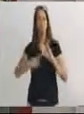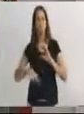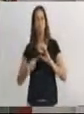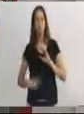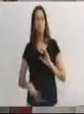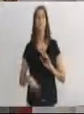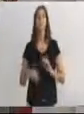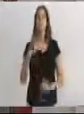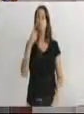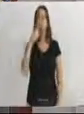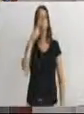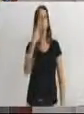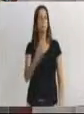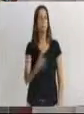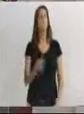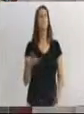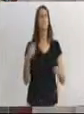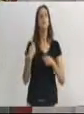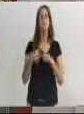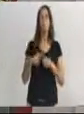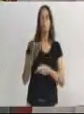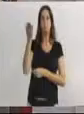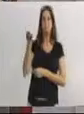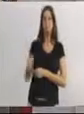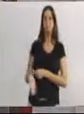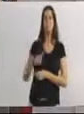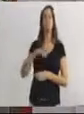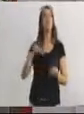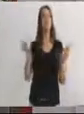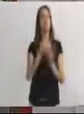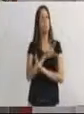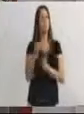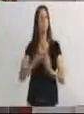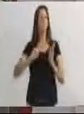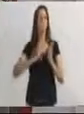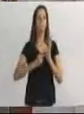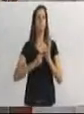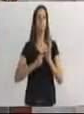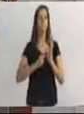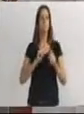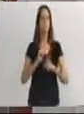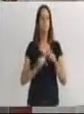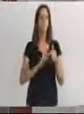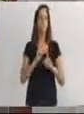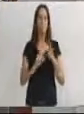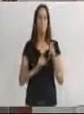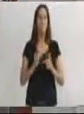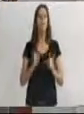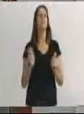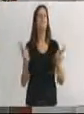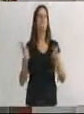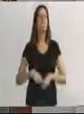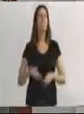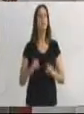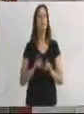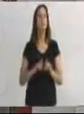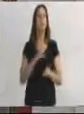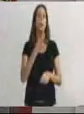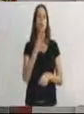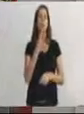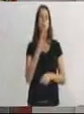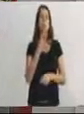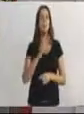interessante ainda mais com a celeste tem a relação em terça o sindicato dos trabalhadores e pode de forma mais próxima conhecer algumas dificuldades e relatar pra